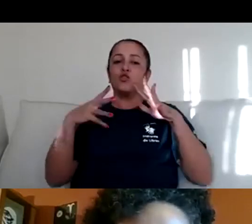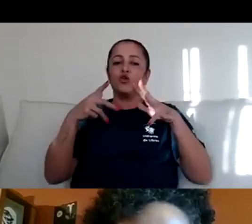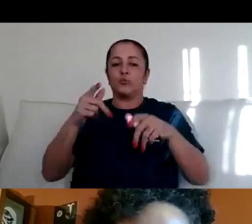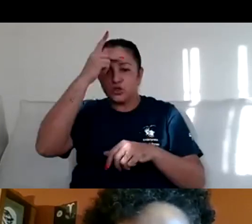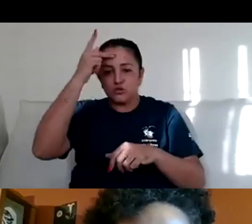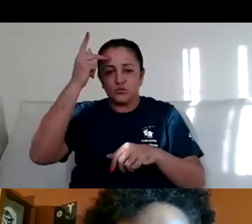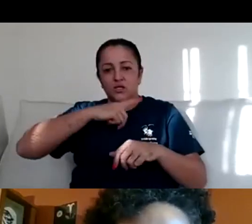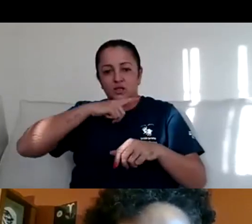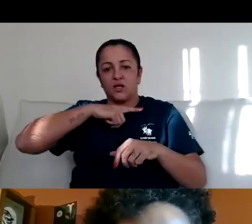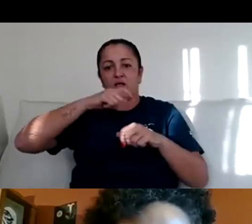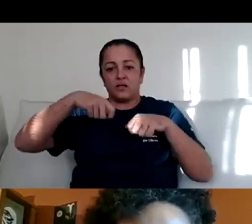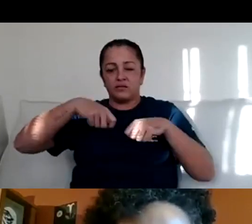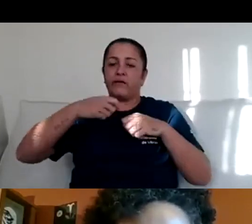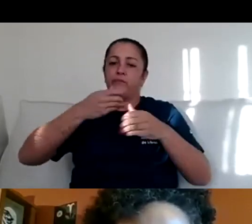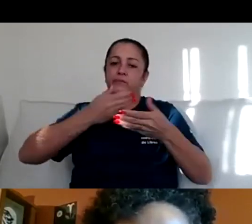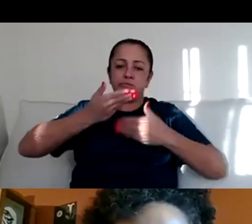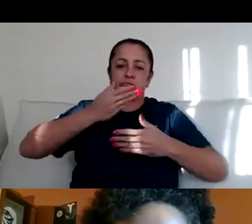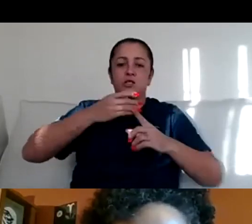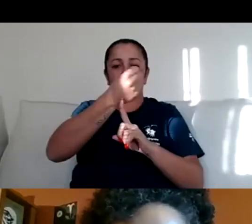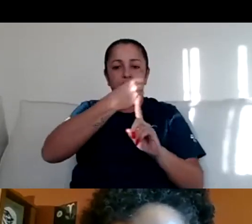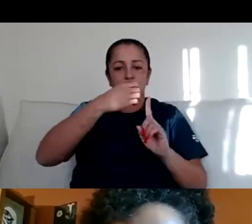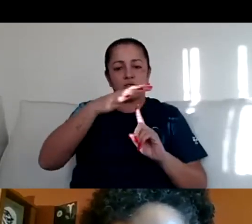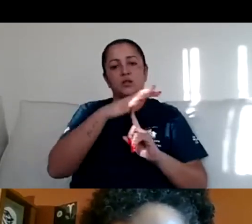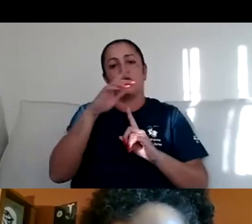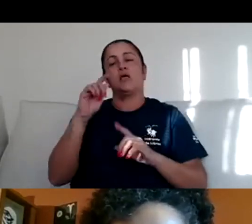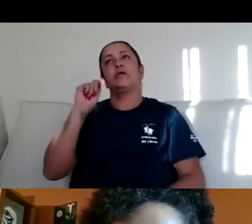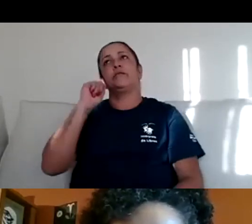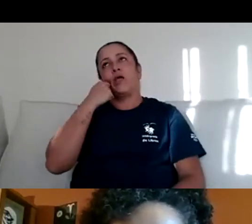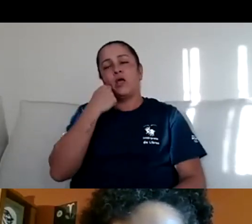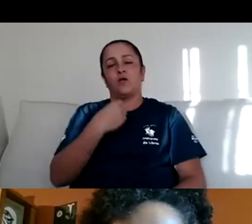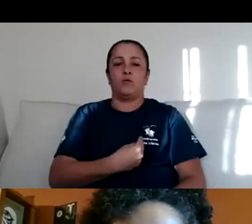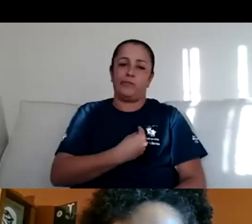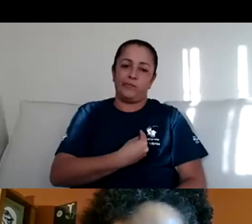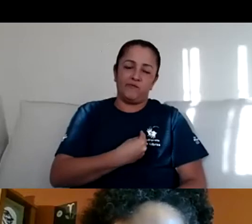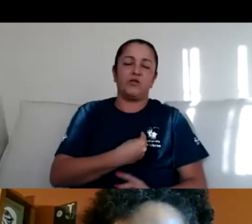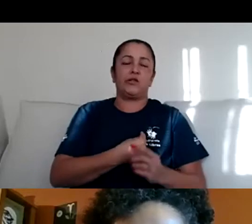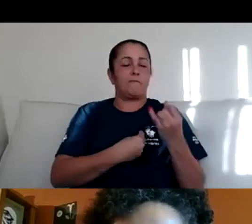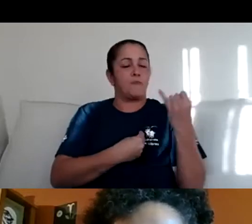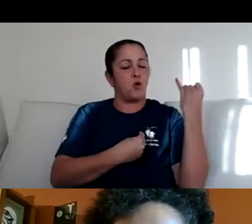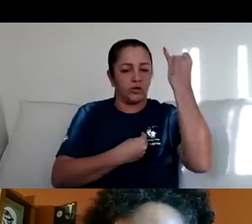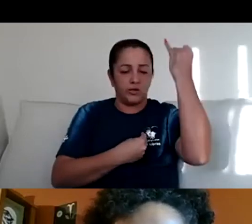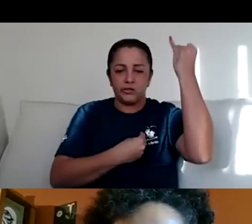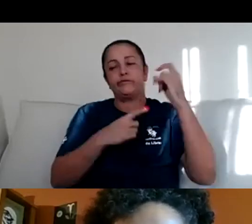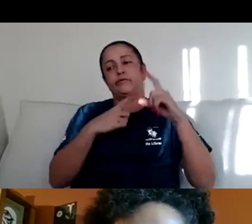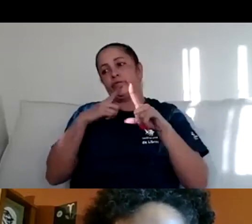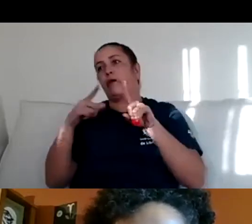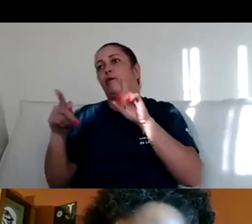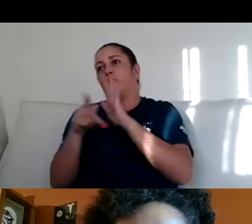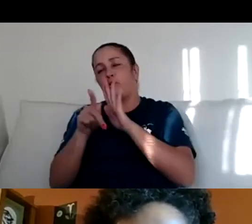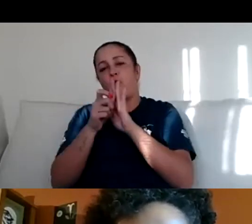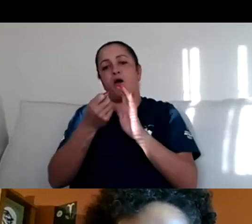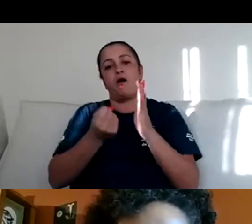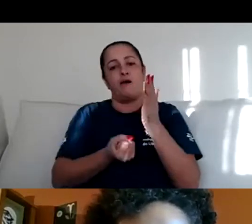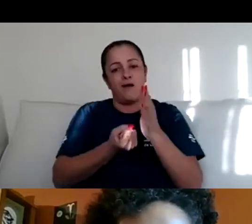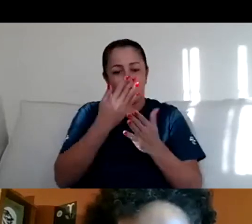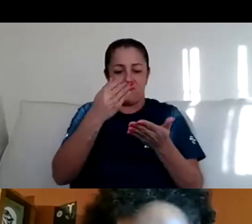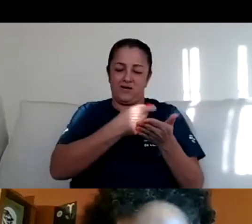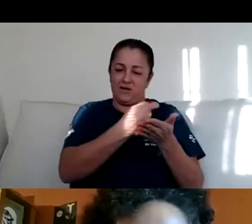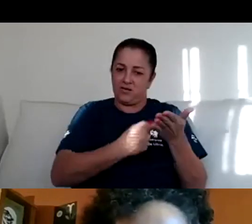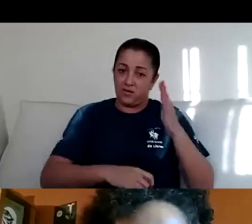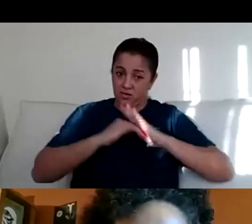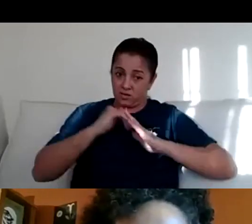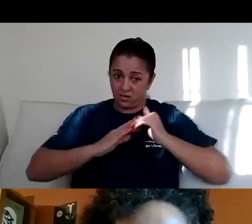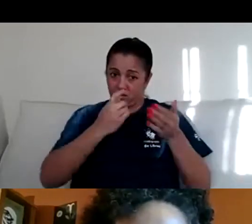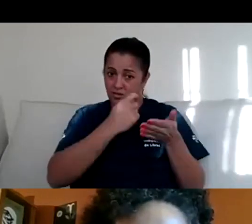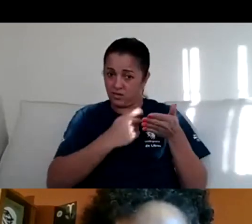que dizer que vidas negras importam, a gente tem que dizer que obras de autoras negras têm que estar no espaço da biblioteca, tem que estar nas livrarias, a gente tem